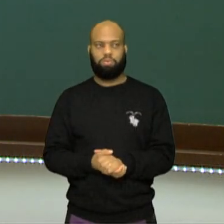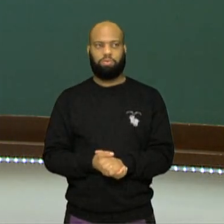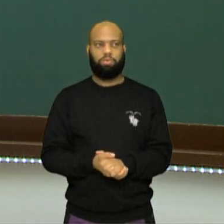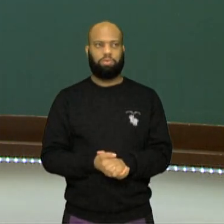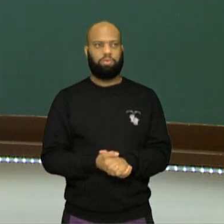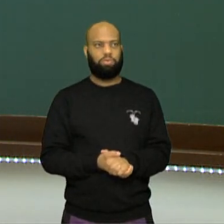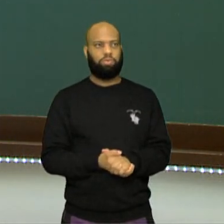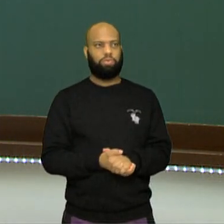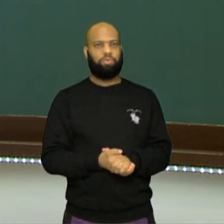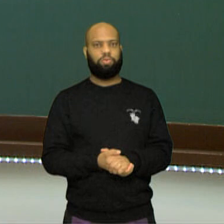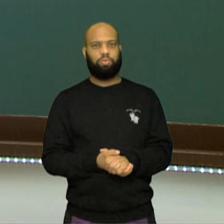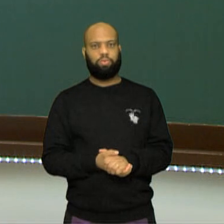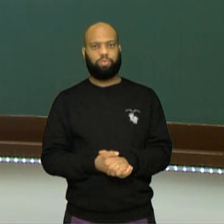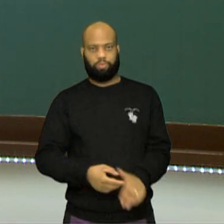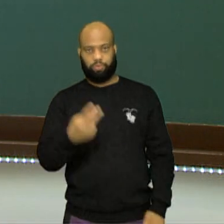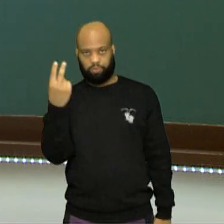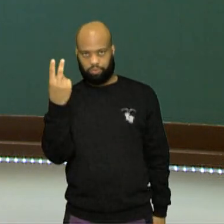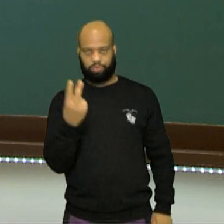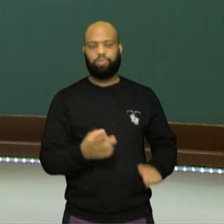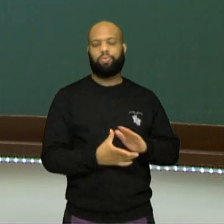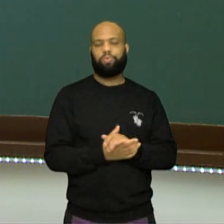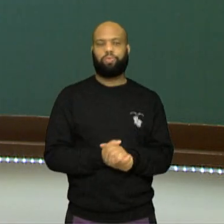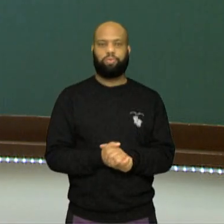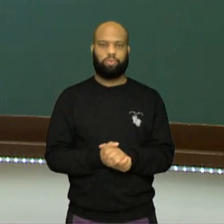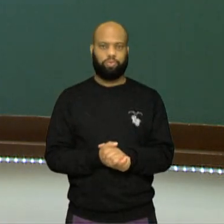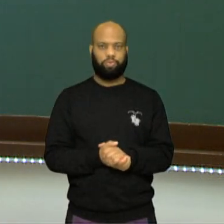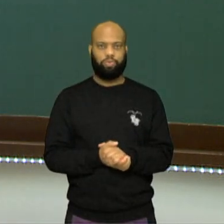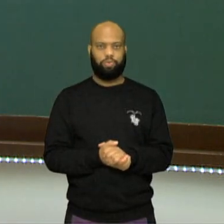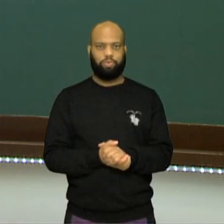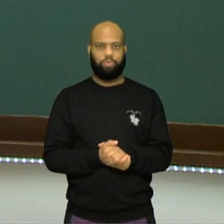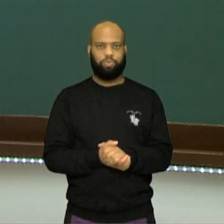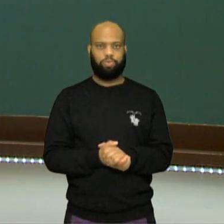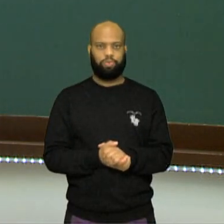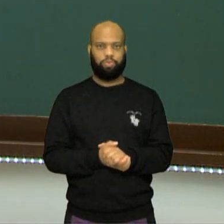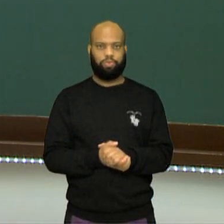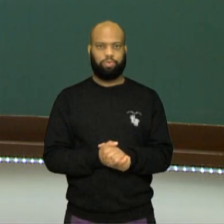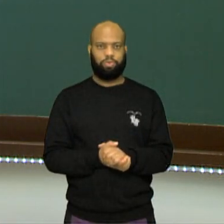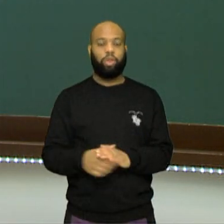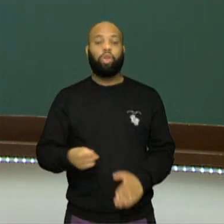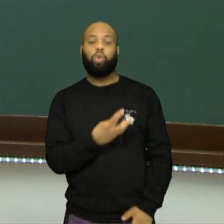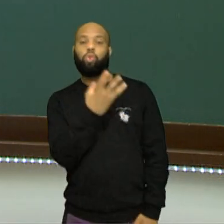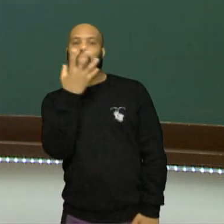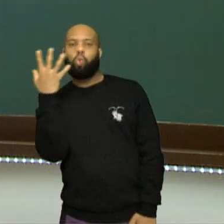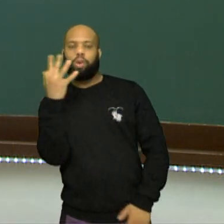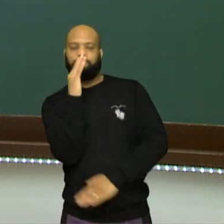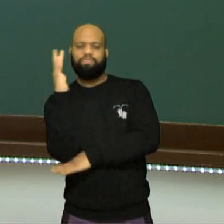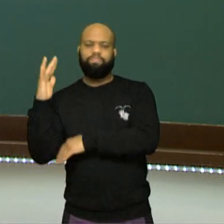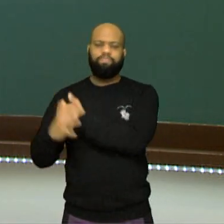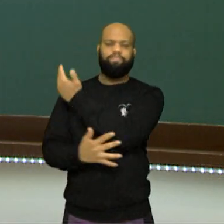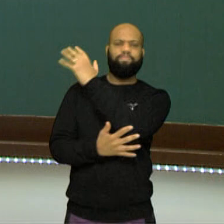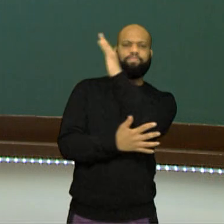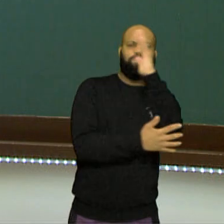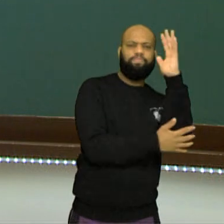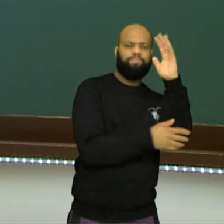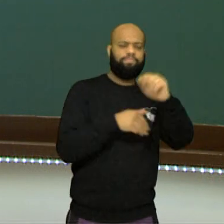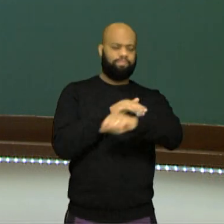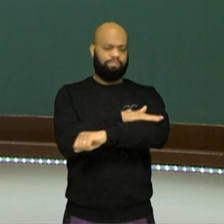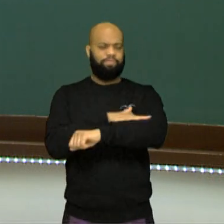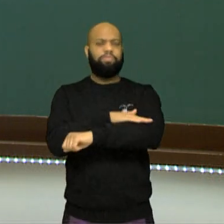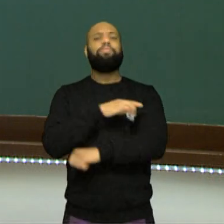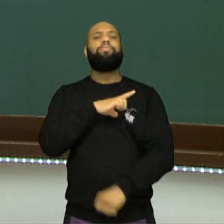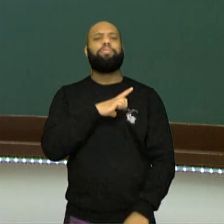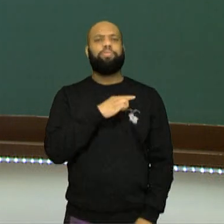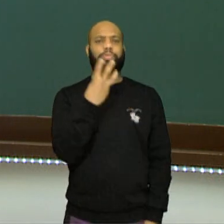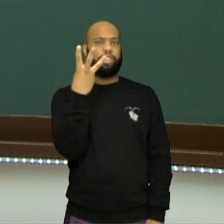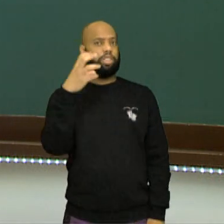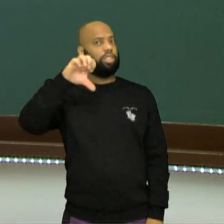assim. 2. How many national parks are there in Canada? Quantos parques nacionais tem lá no país? There are 39. Né?